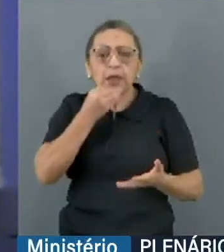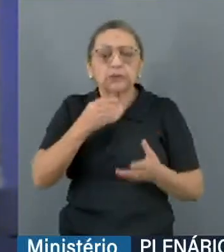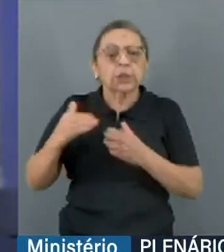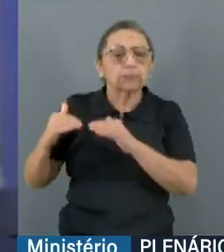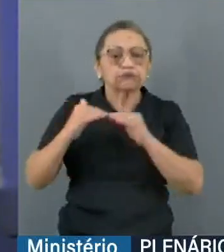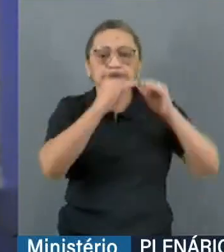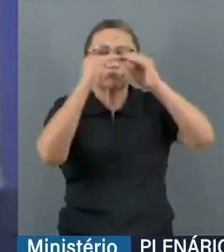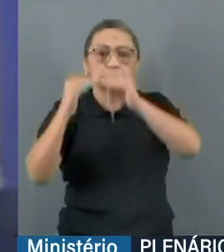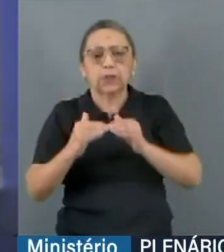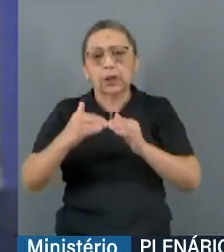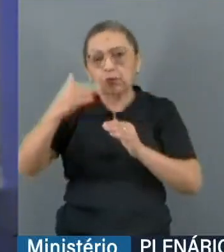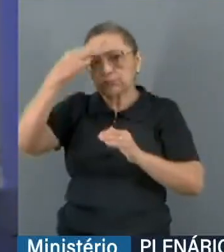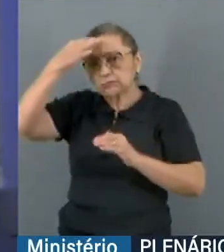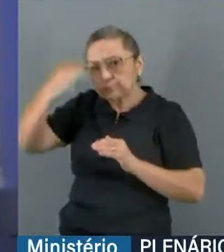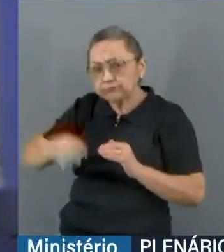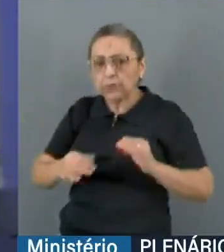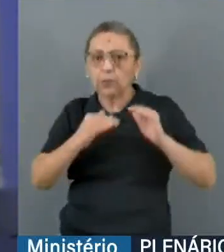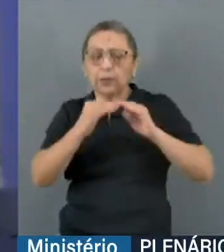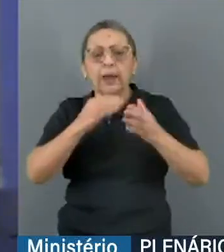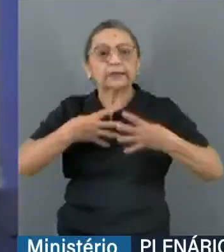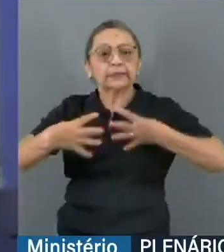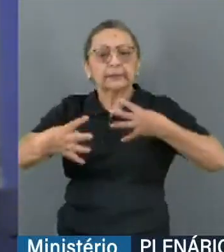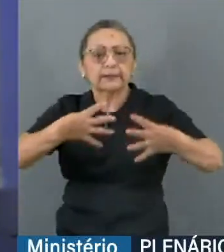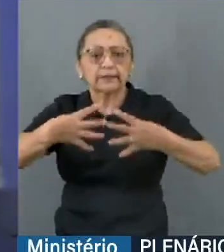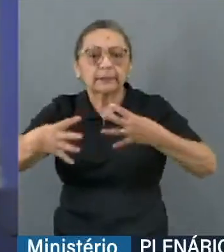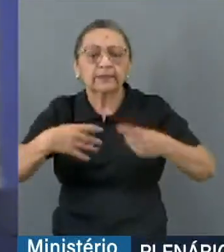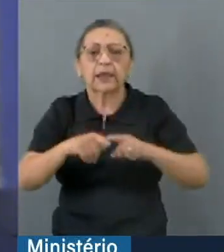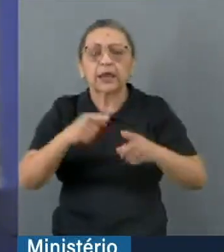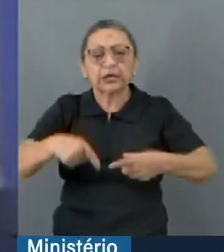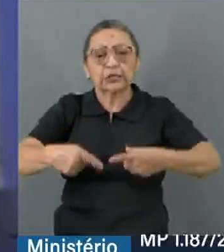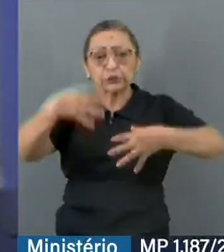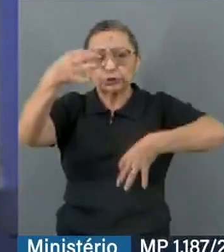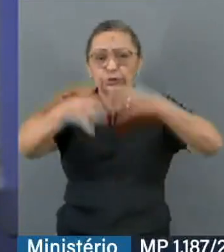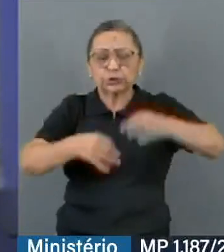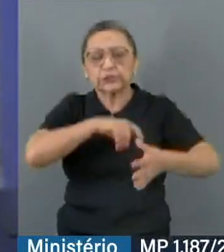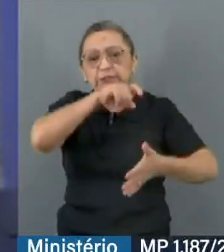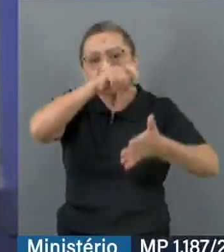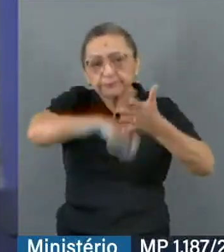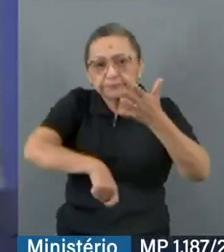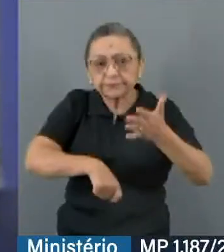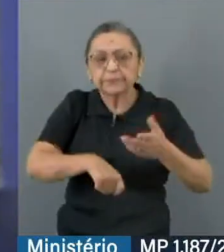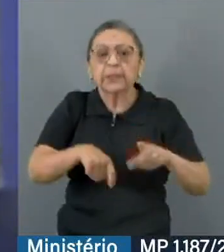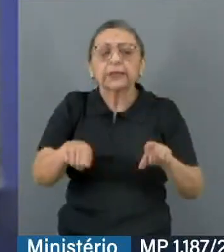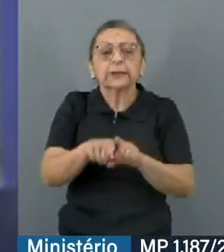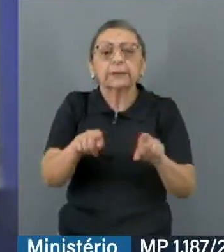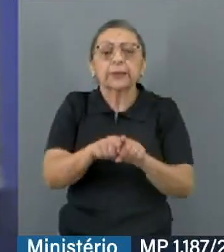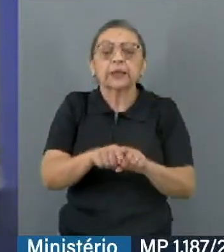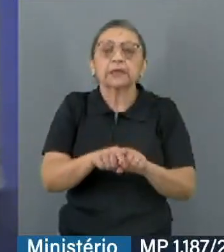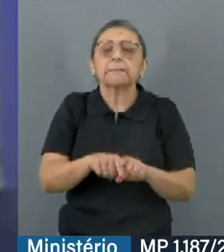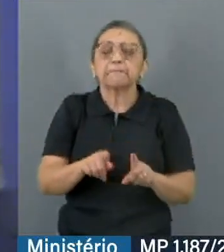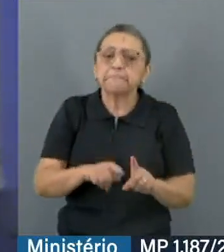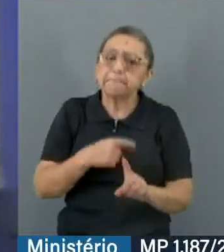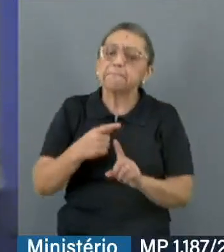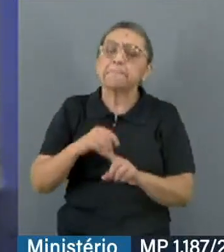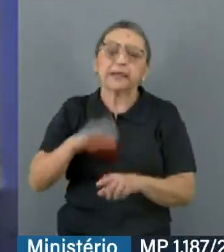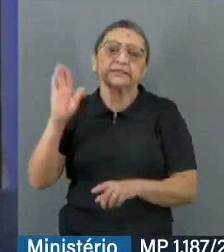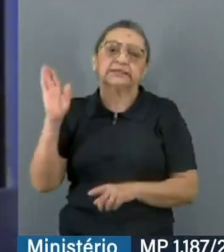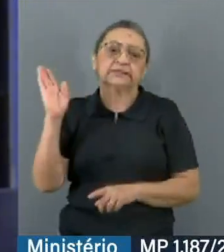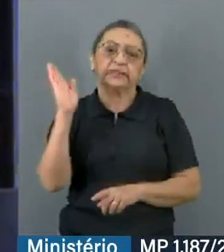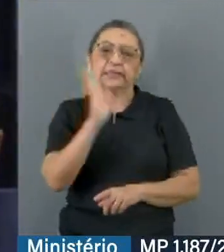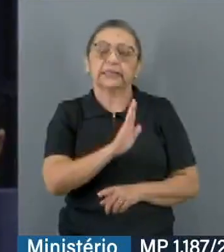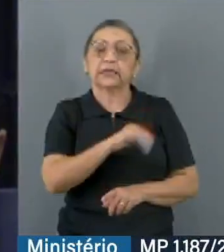concórdia, ao entendimento, à transparência, à justiça tributária e, mais do que tudo, a